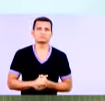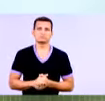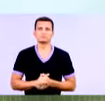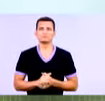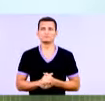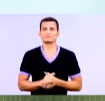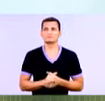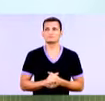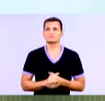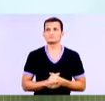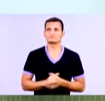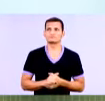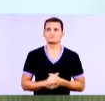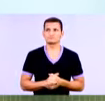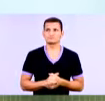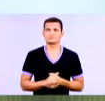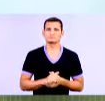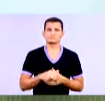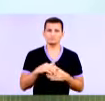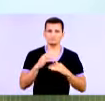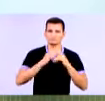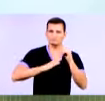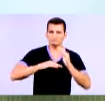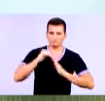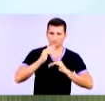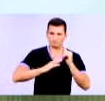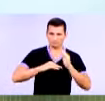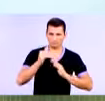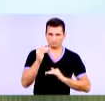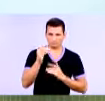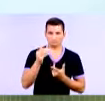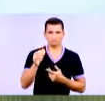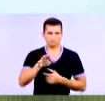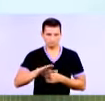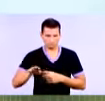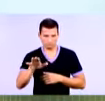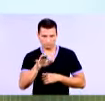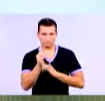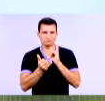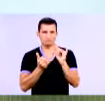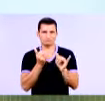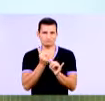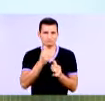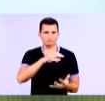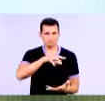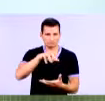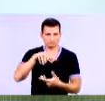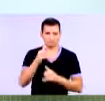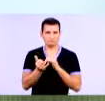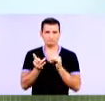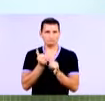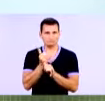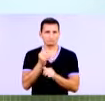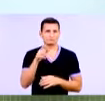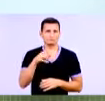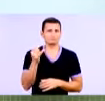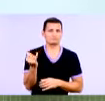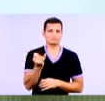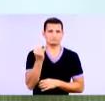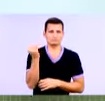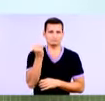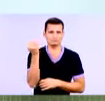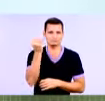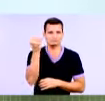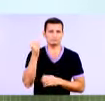que para o profissional do meio da internet, do mundo da internet, é essencial